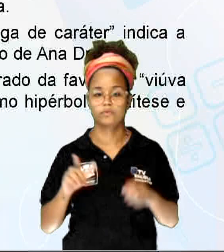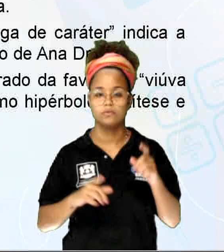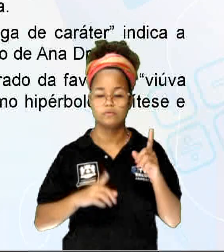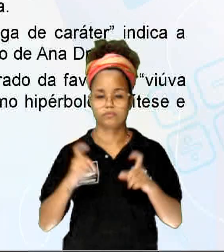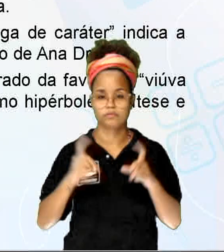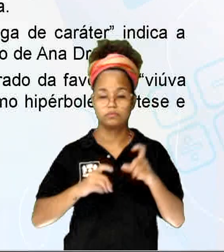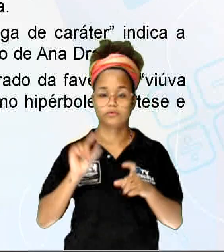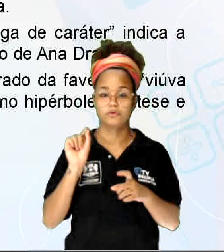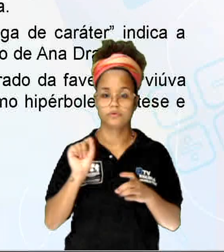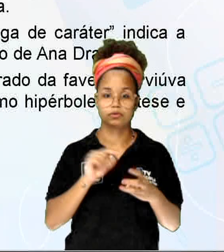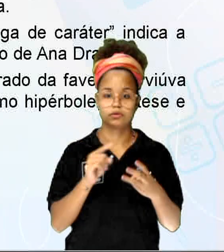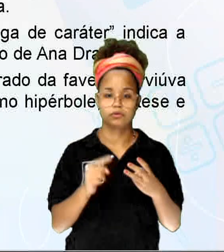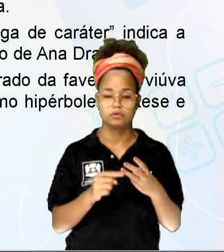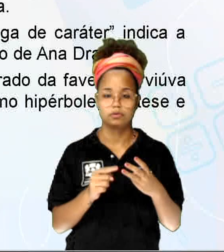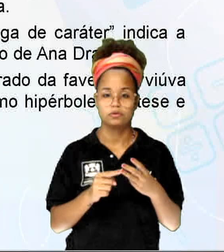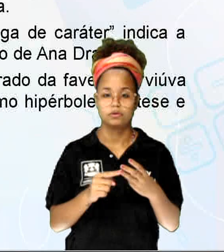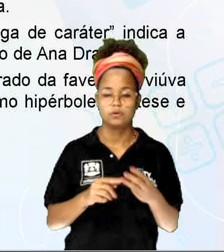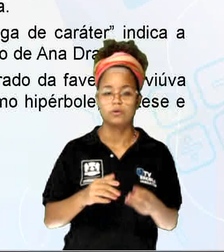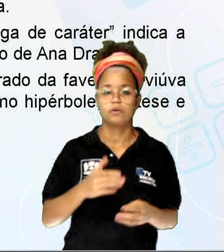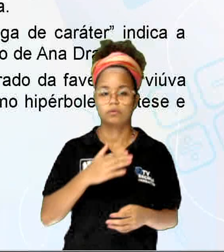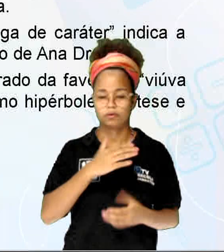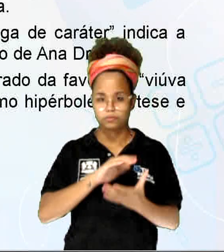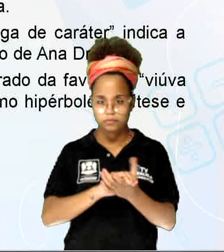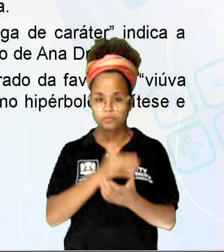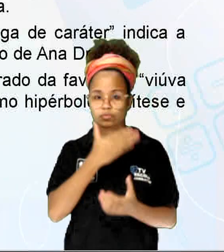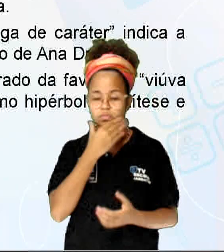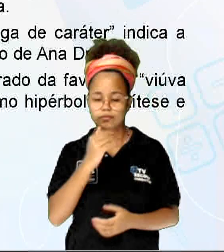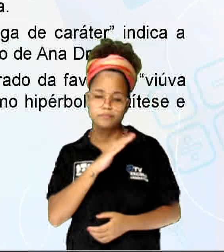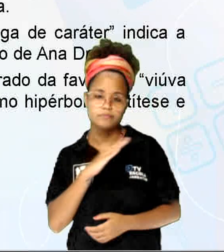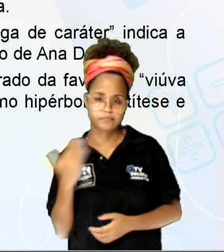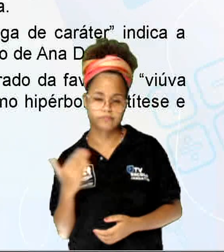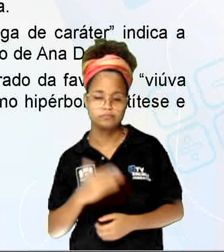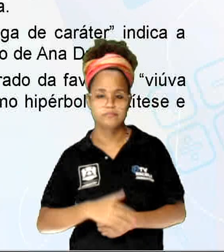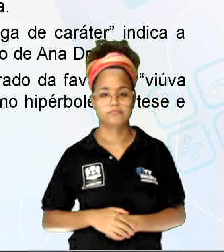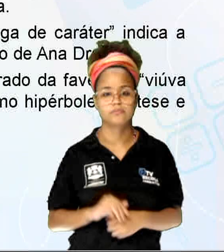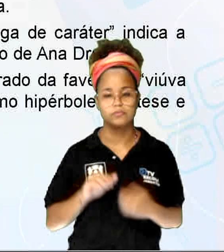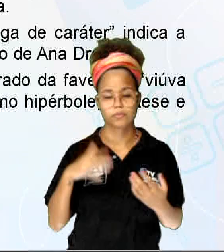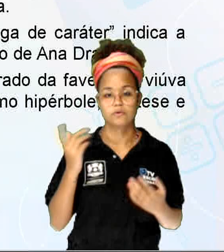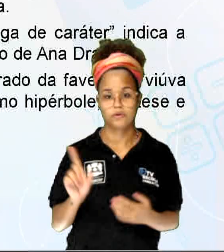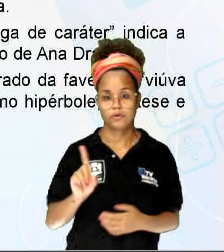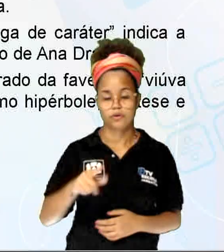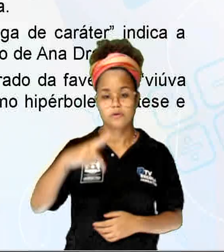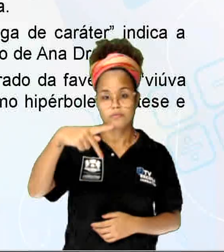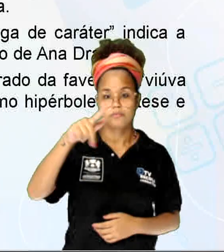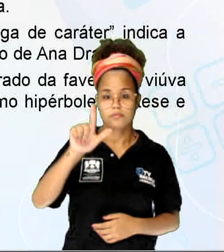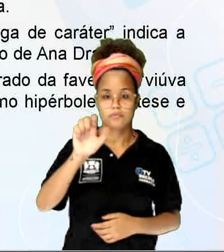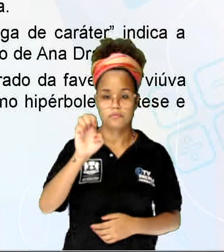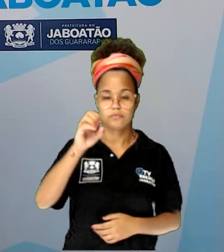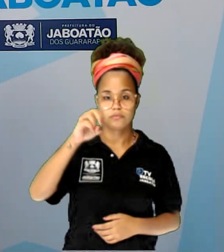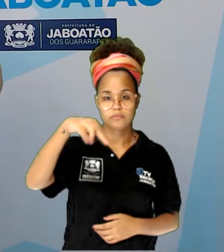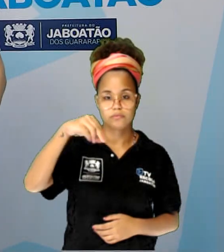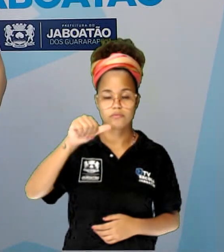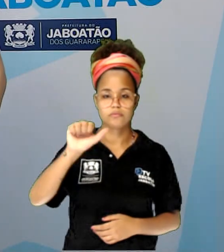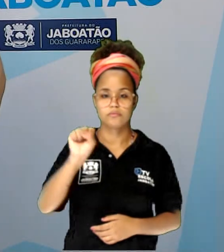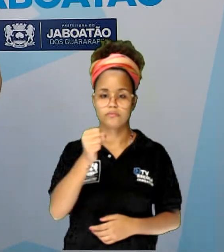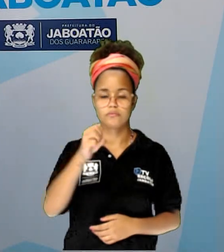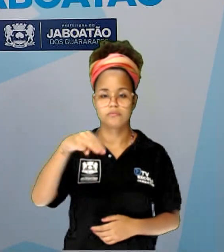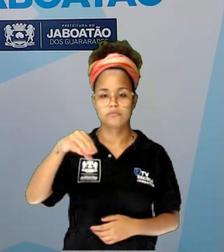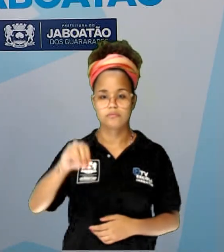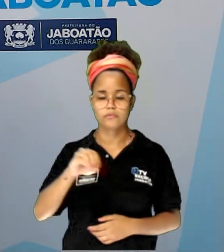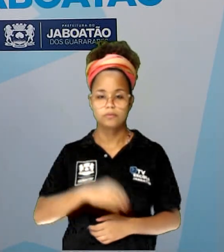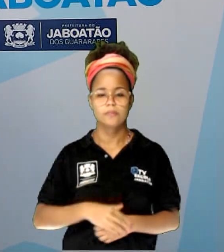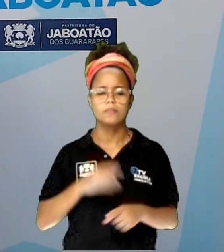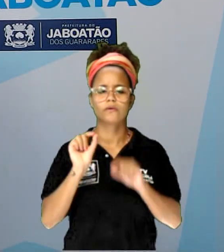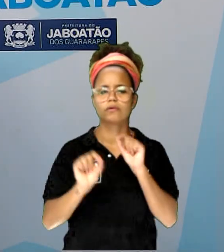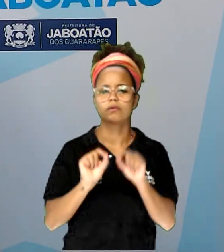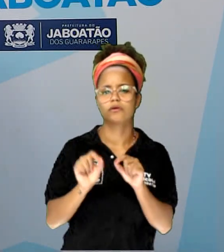é viúva de bandido morto. Seria um pleonasmo. Né? O que é o pleonasmo? É um recurso, né, estilístico em que a gente